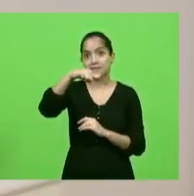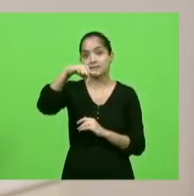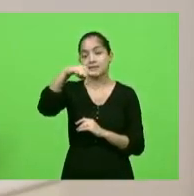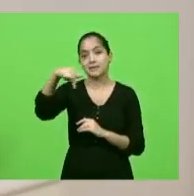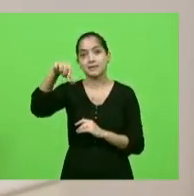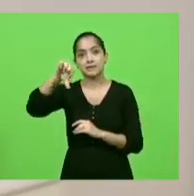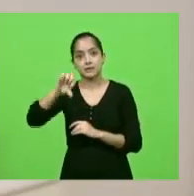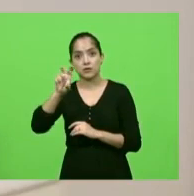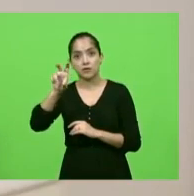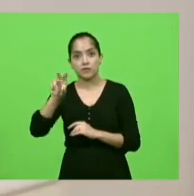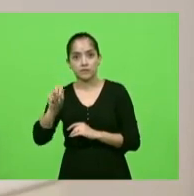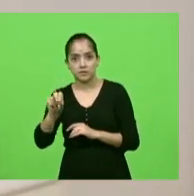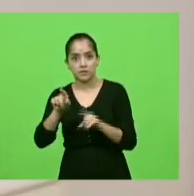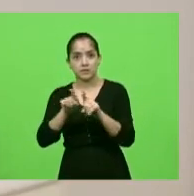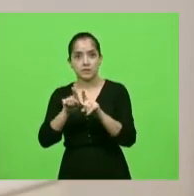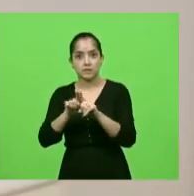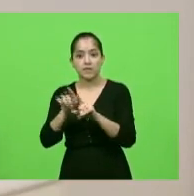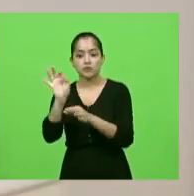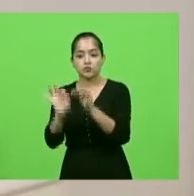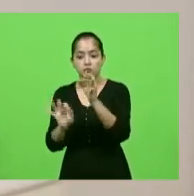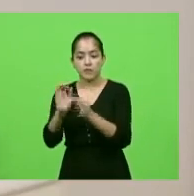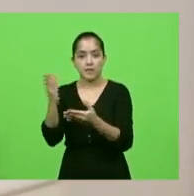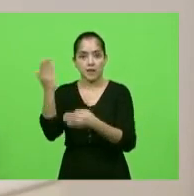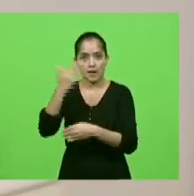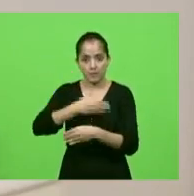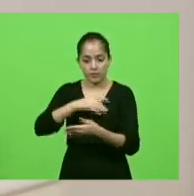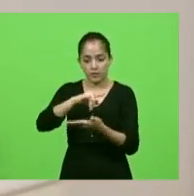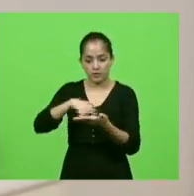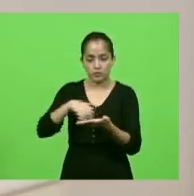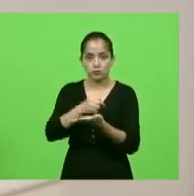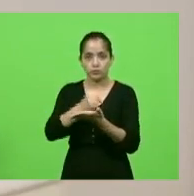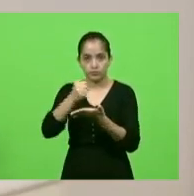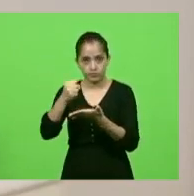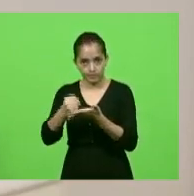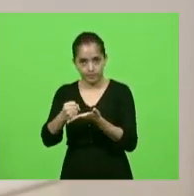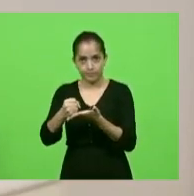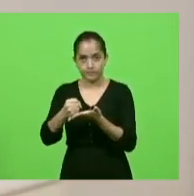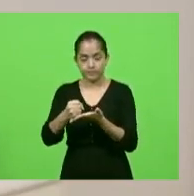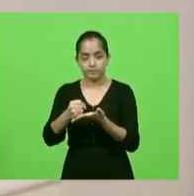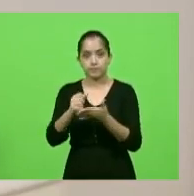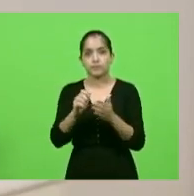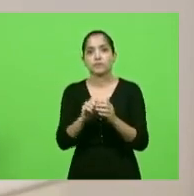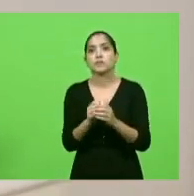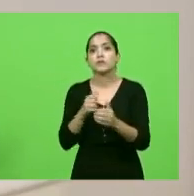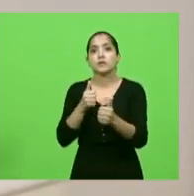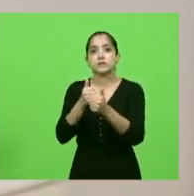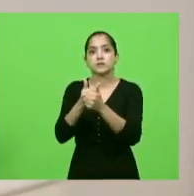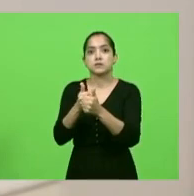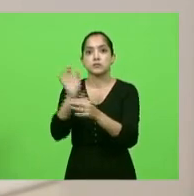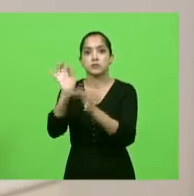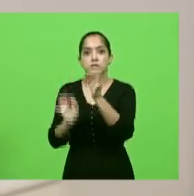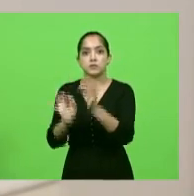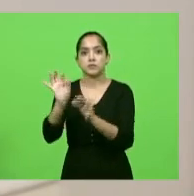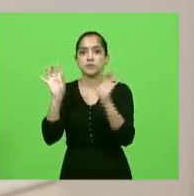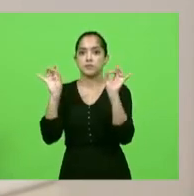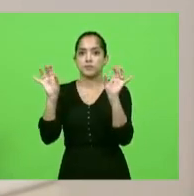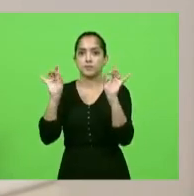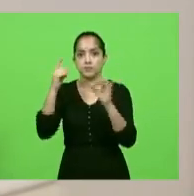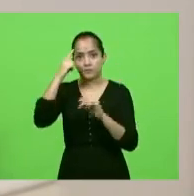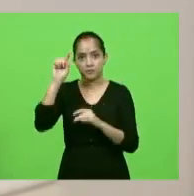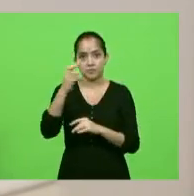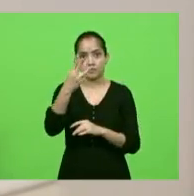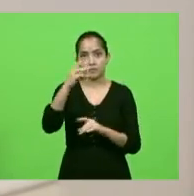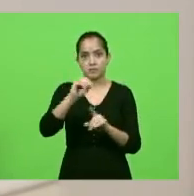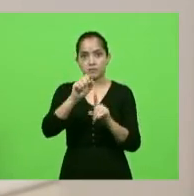o roteiro de julgamento aprovado e homologado na sessão de instalação desse Tribunal Especial de Julgamento, realizada em 30